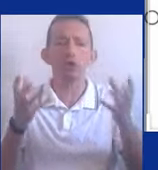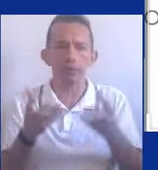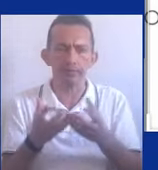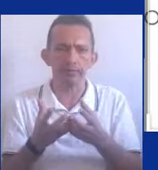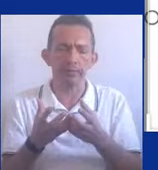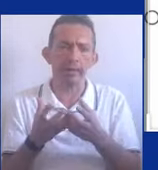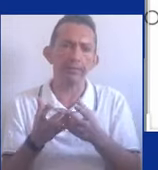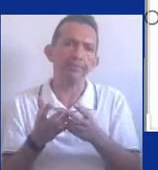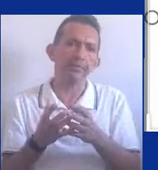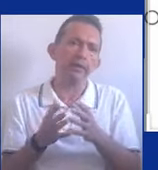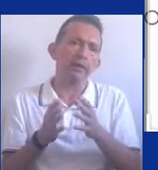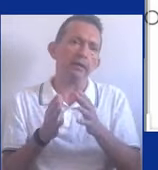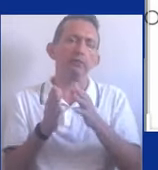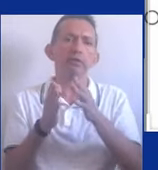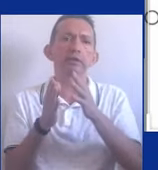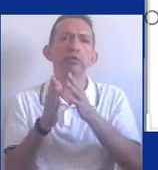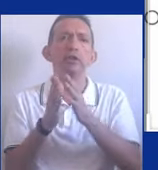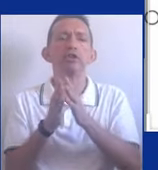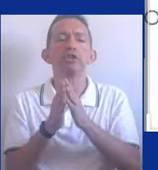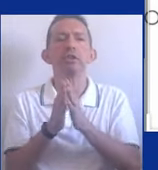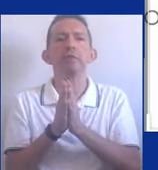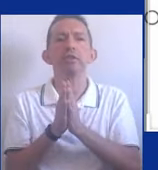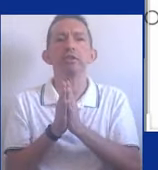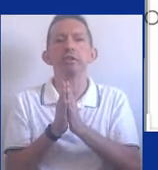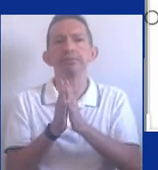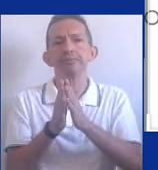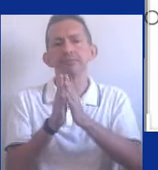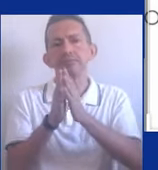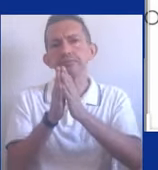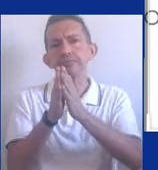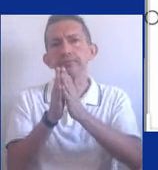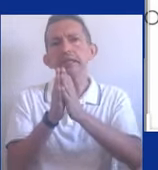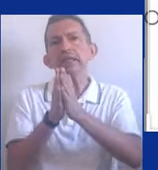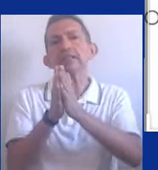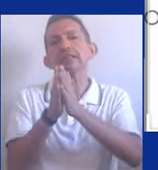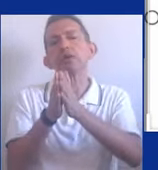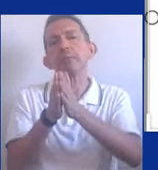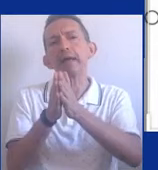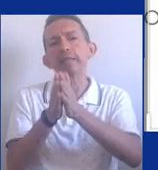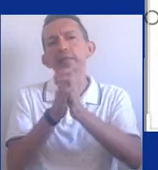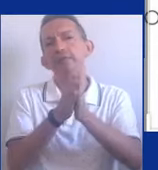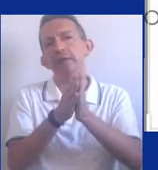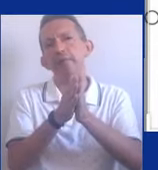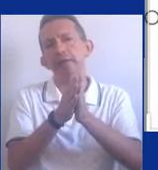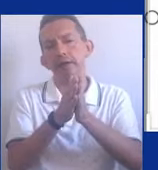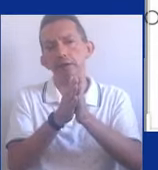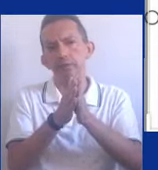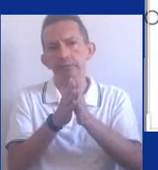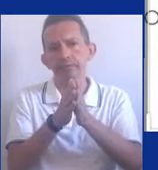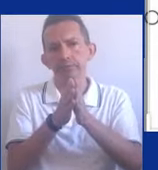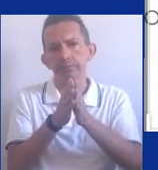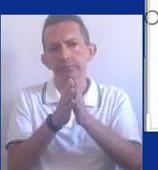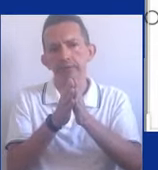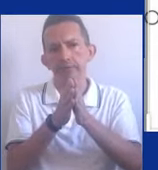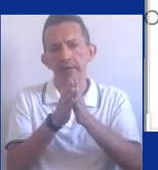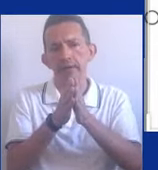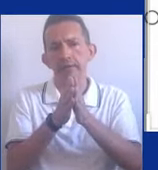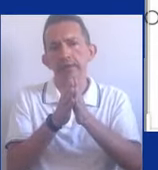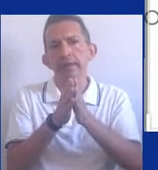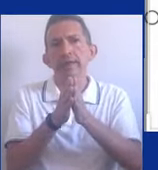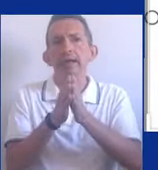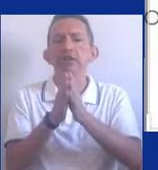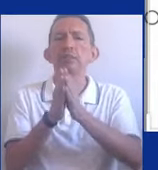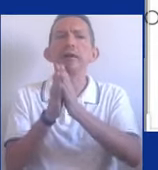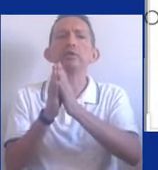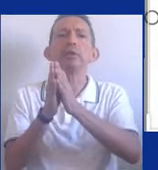estrutura só, tá? Então você tem o que a gente chama de citoplasma fundamental,